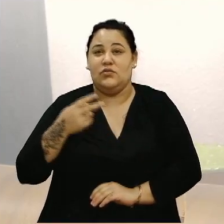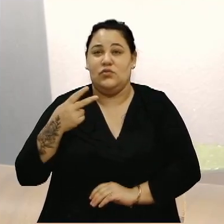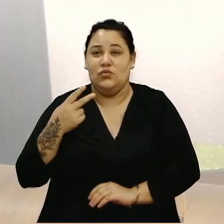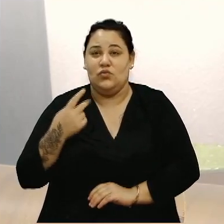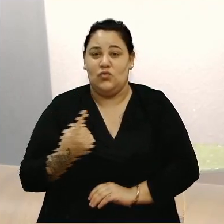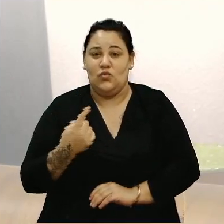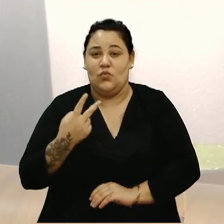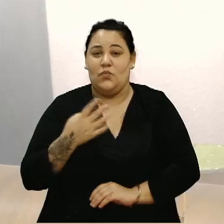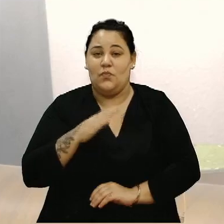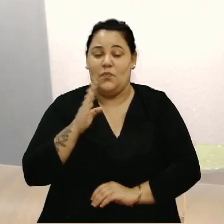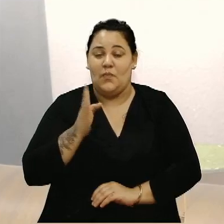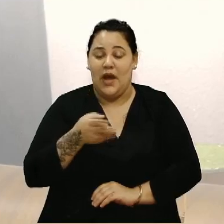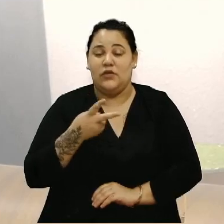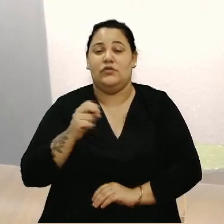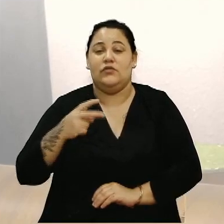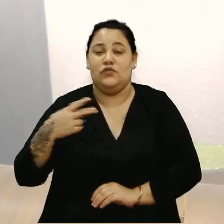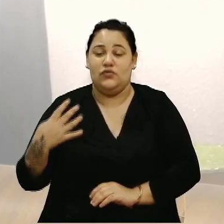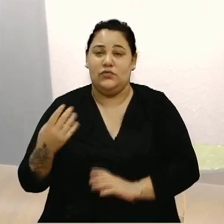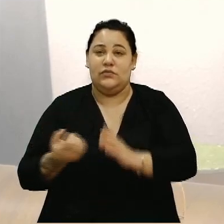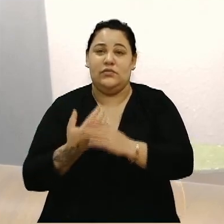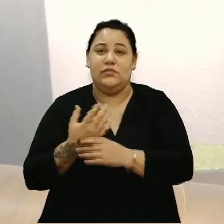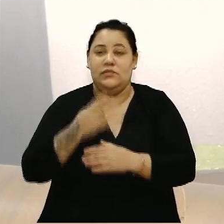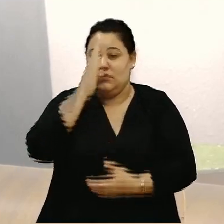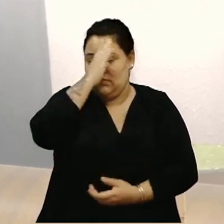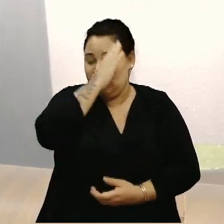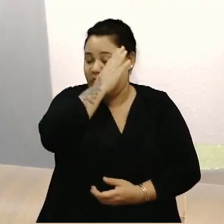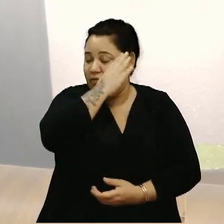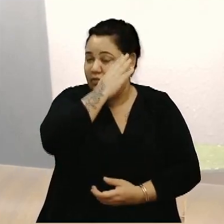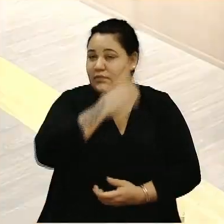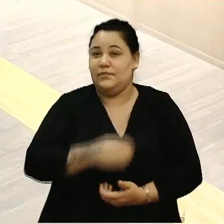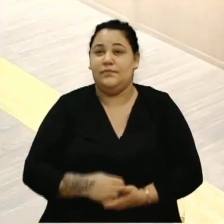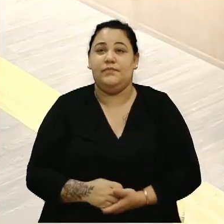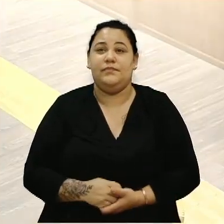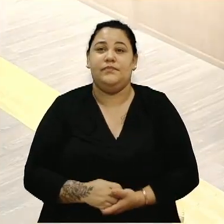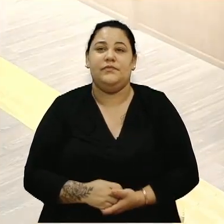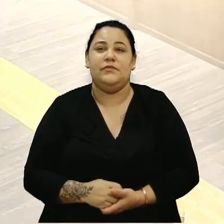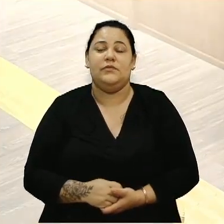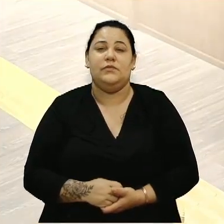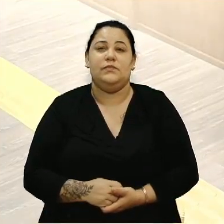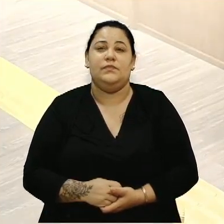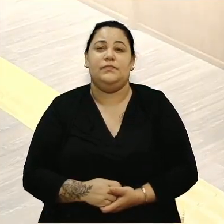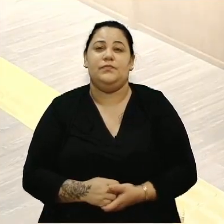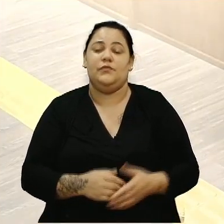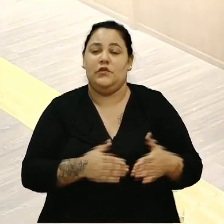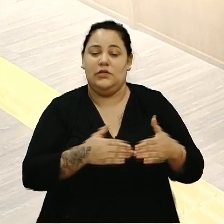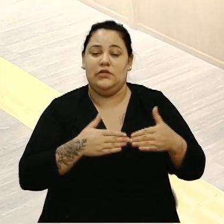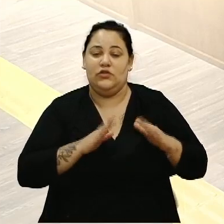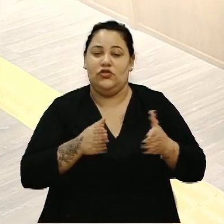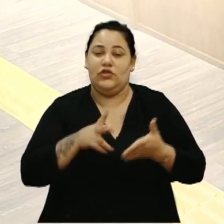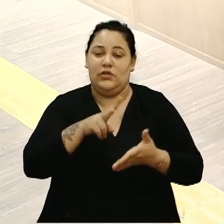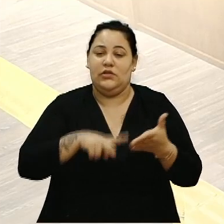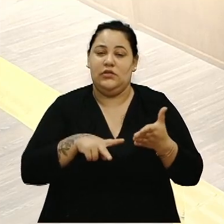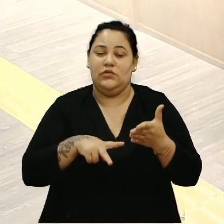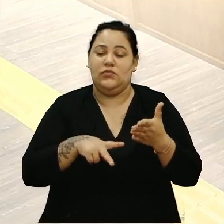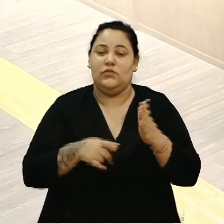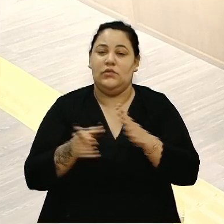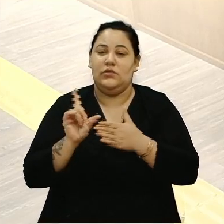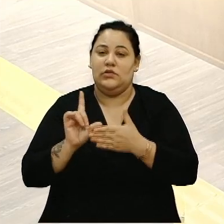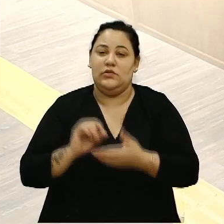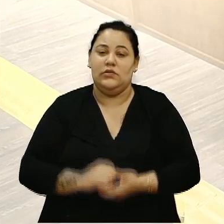SB-1/2024, o relator vereador Adriano Bressan, com a palavra o relator. Peço a dispensa de ter lido na sessão anterior, senhora